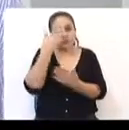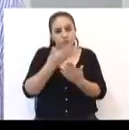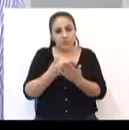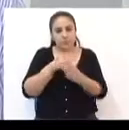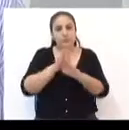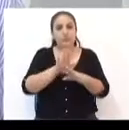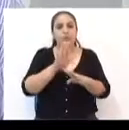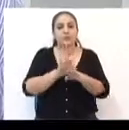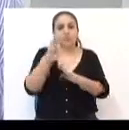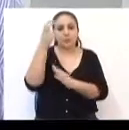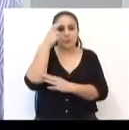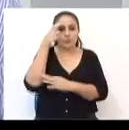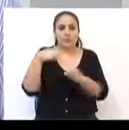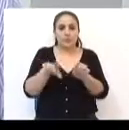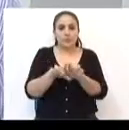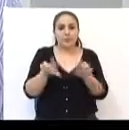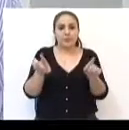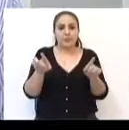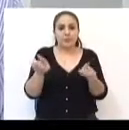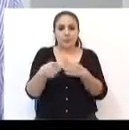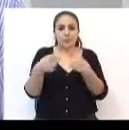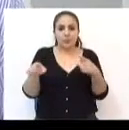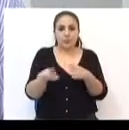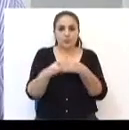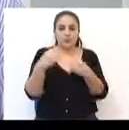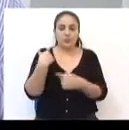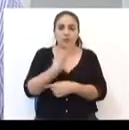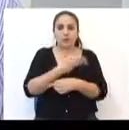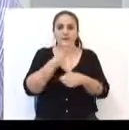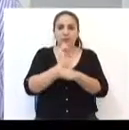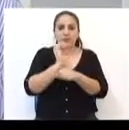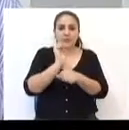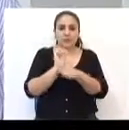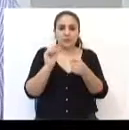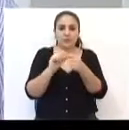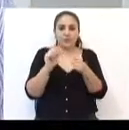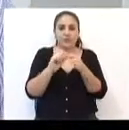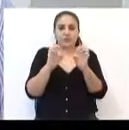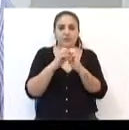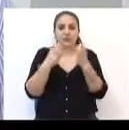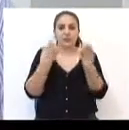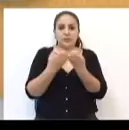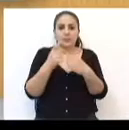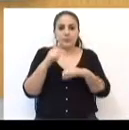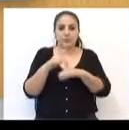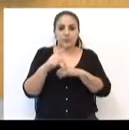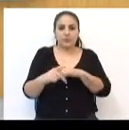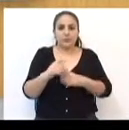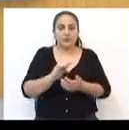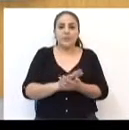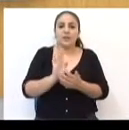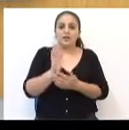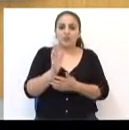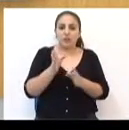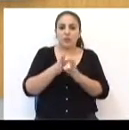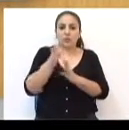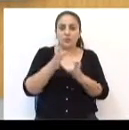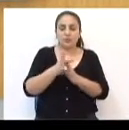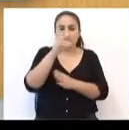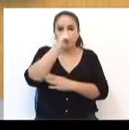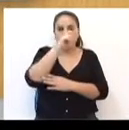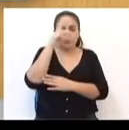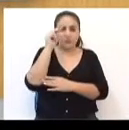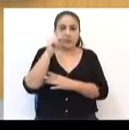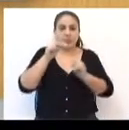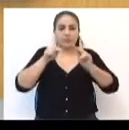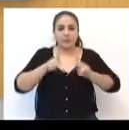música gaúcha e com a tradição nossa aqui do nosso estado e realizando esse evento aqui em Passo Fundo, né? Já o Conselho Municipal